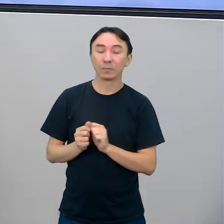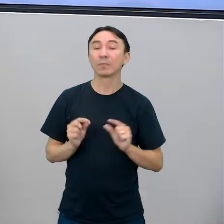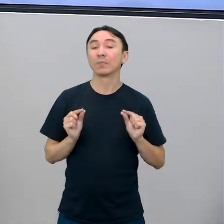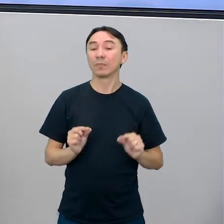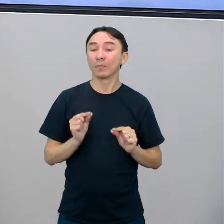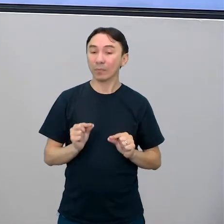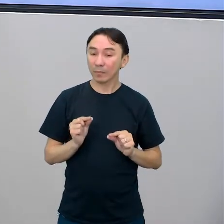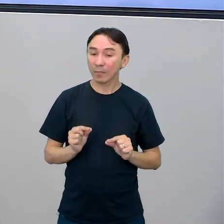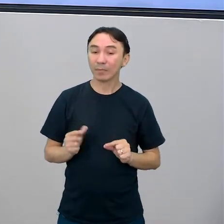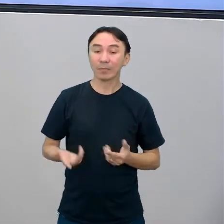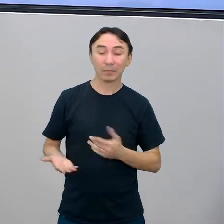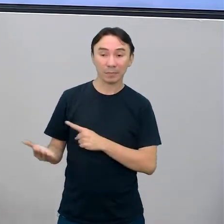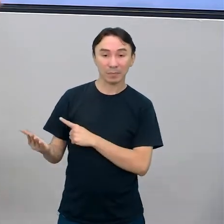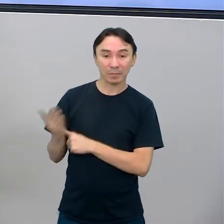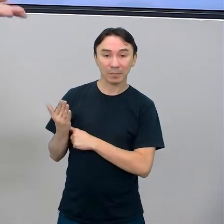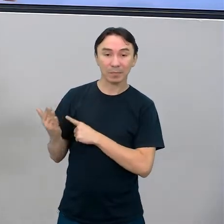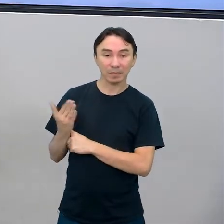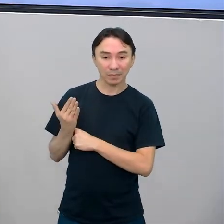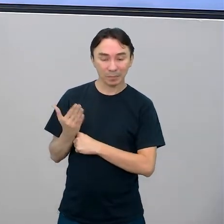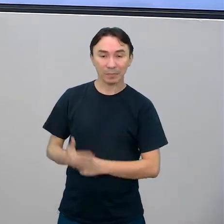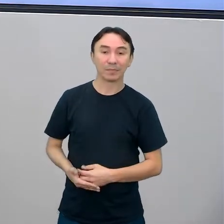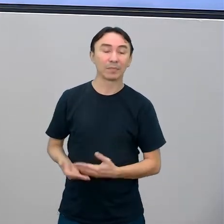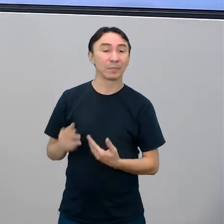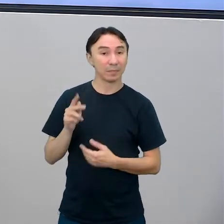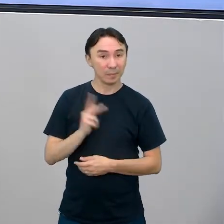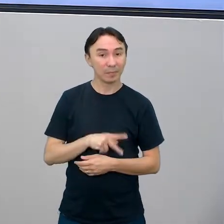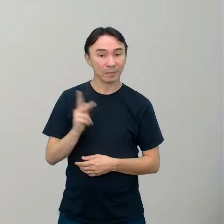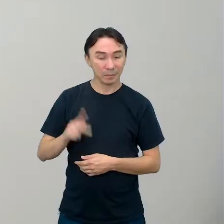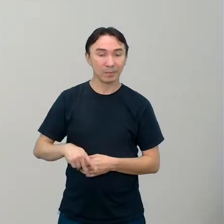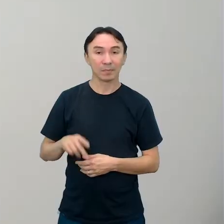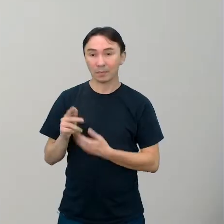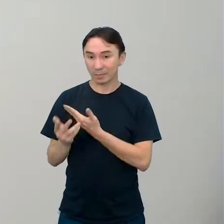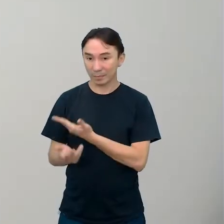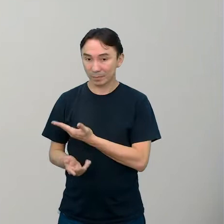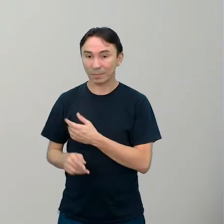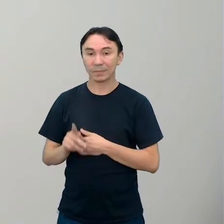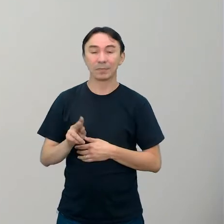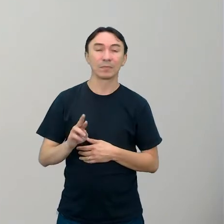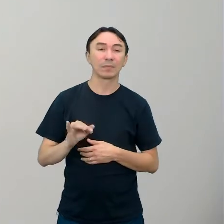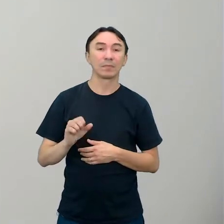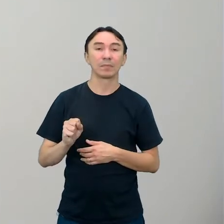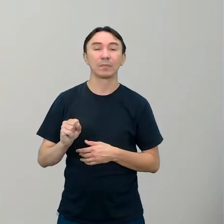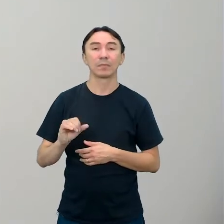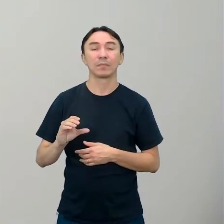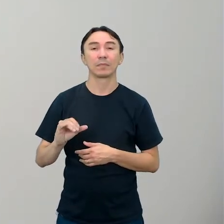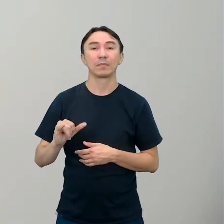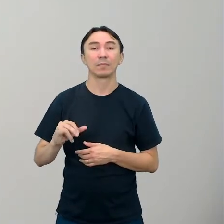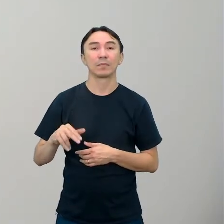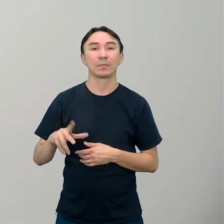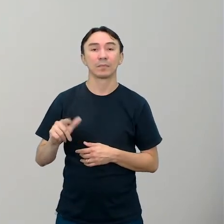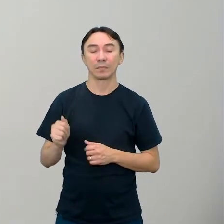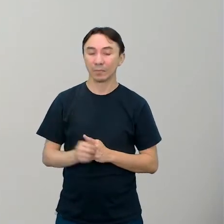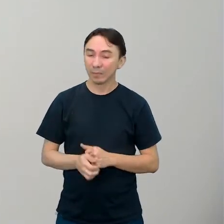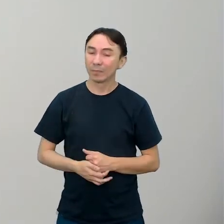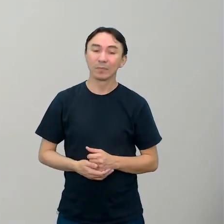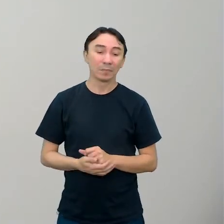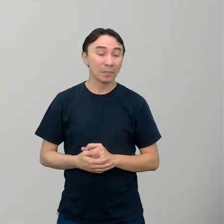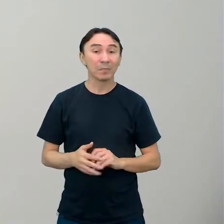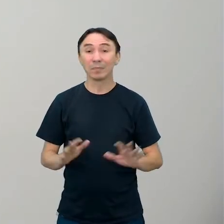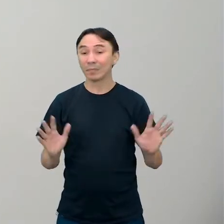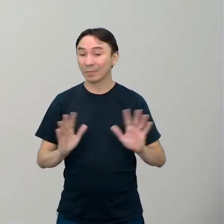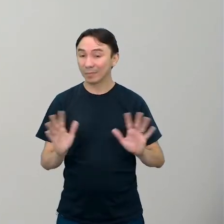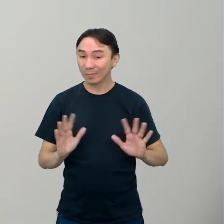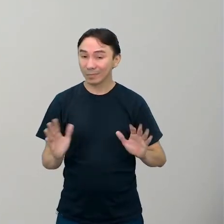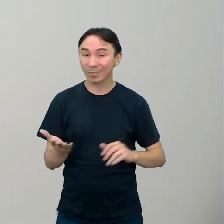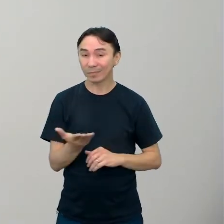minha pessoa, a professora Priscila, Olá, alunos, olá, estudantes,